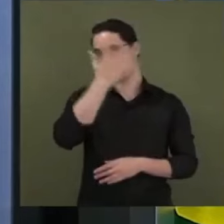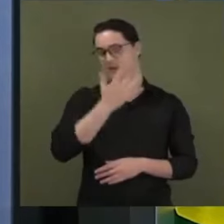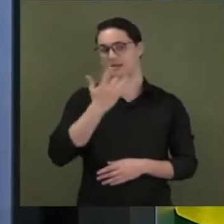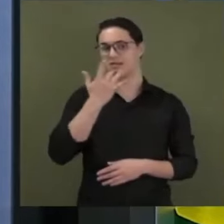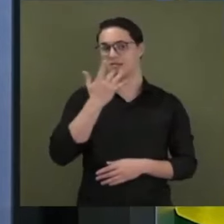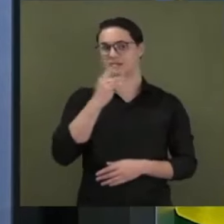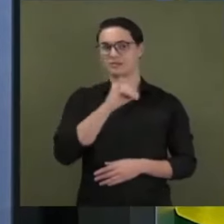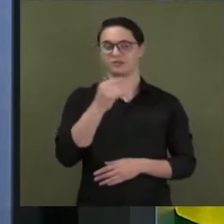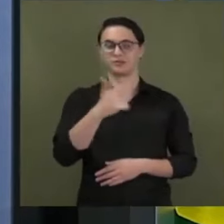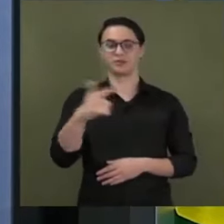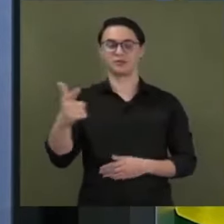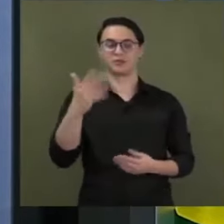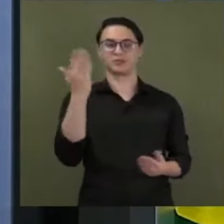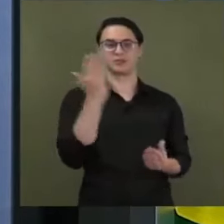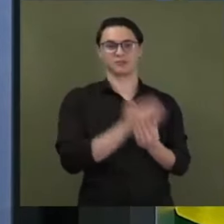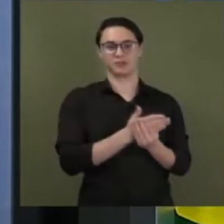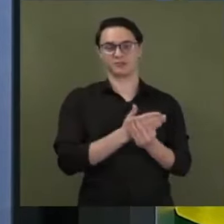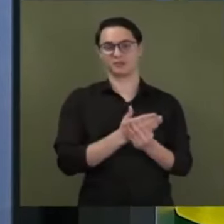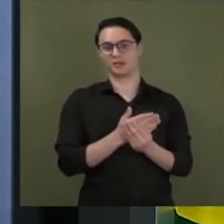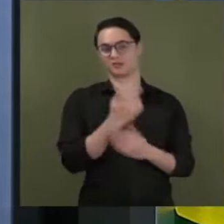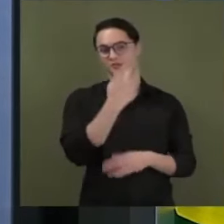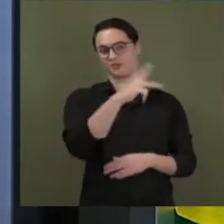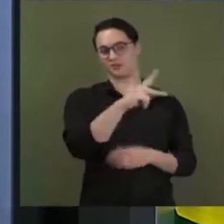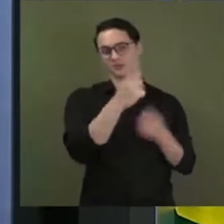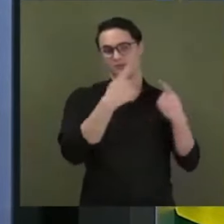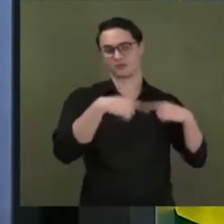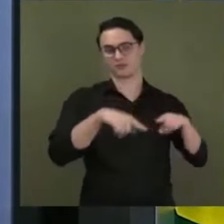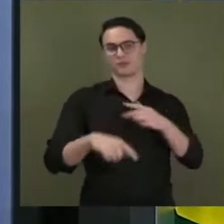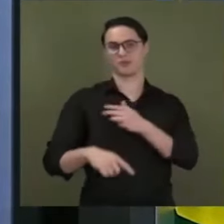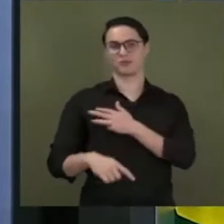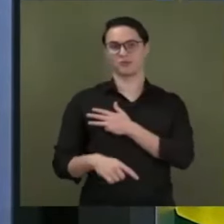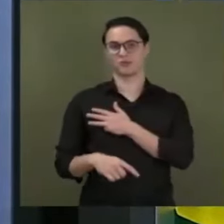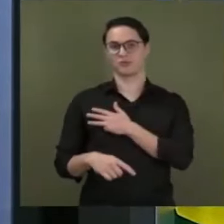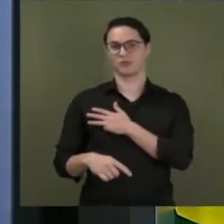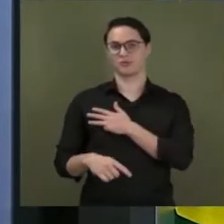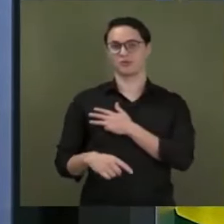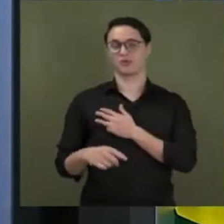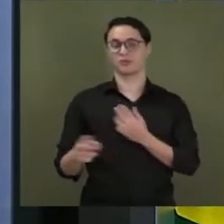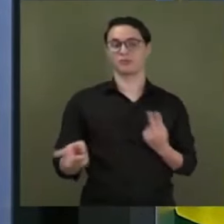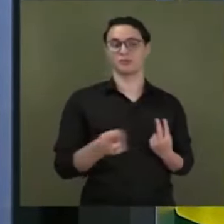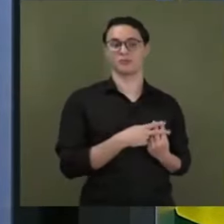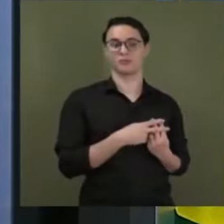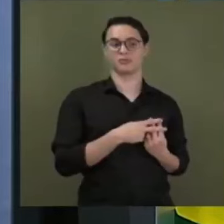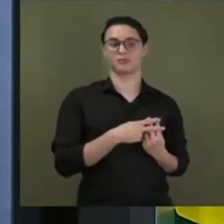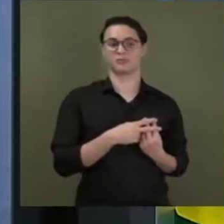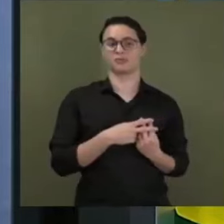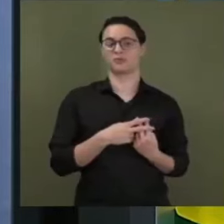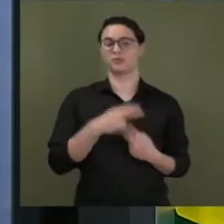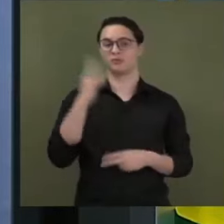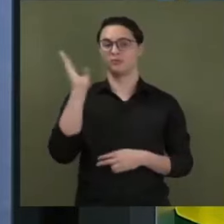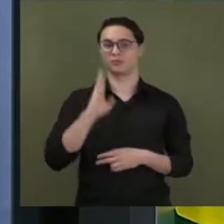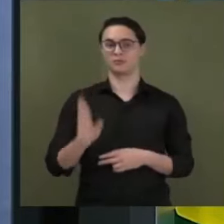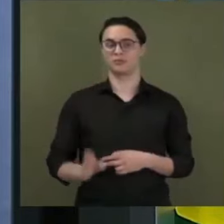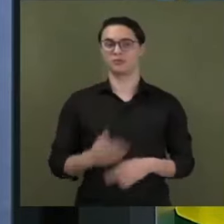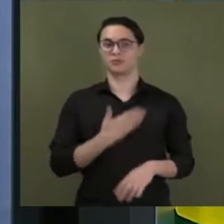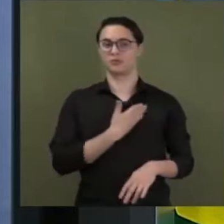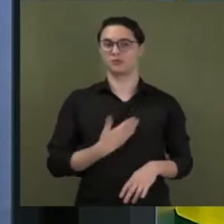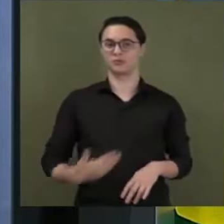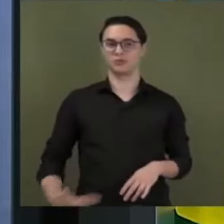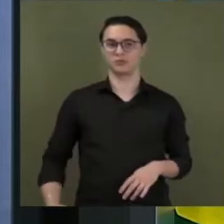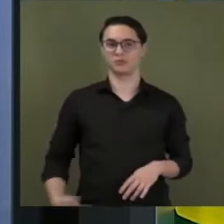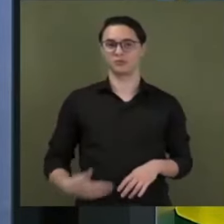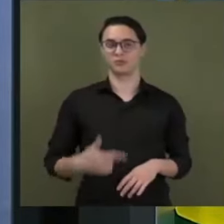sofrido um processo político de exceção e sumário que o levou à prisão o Brasil teria sido governado já em